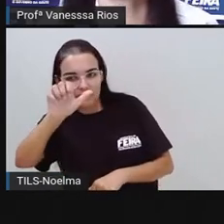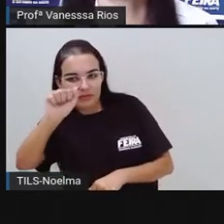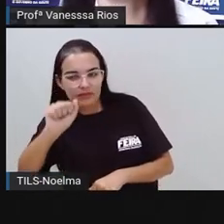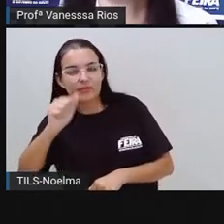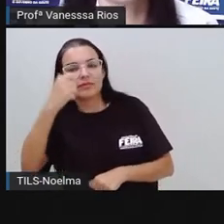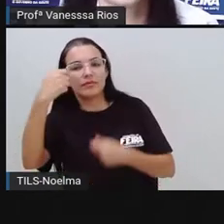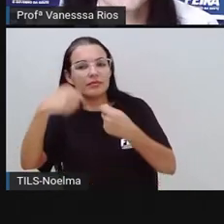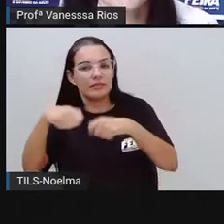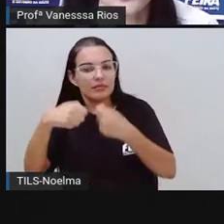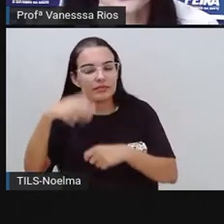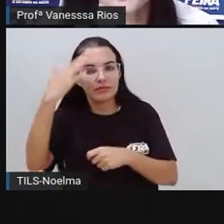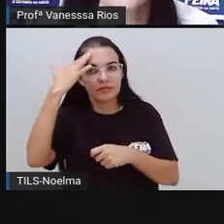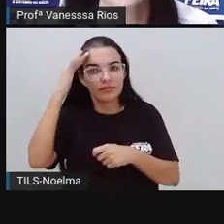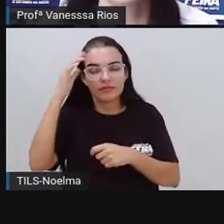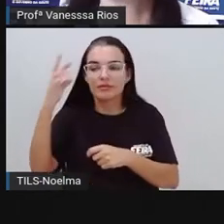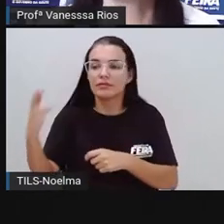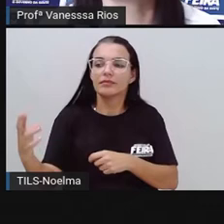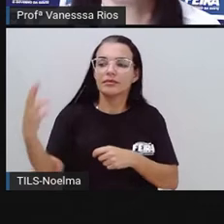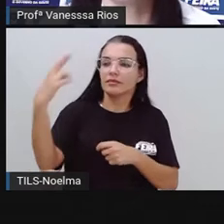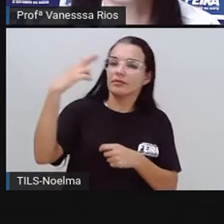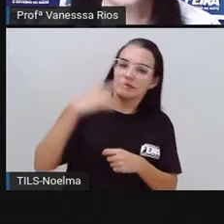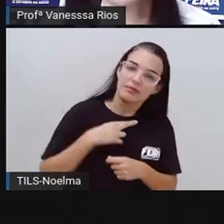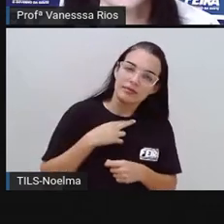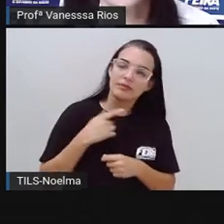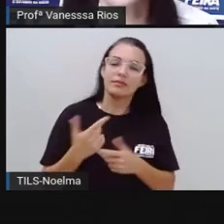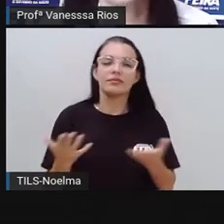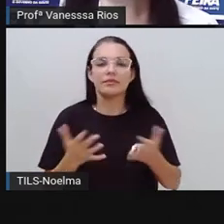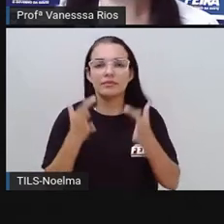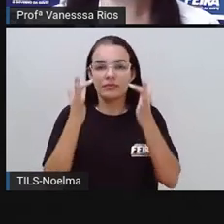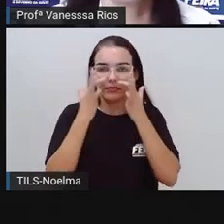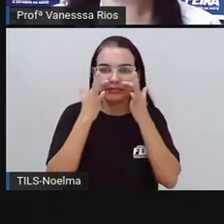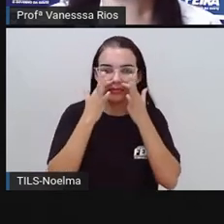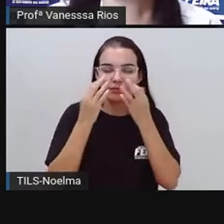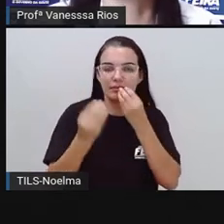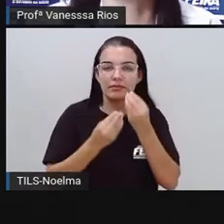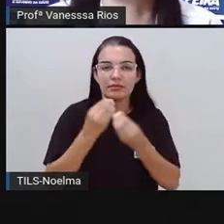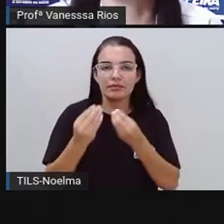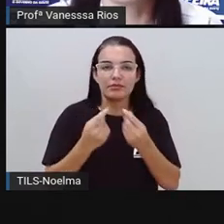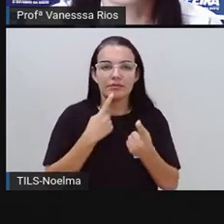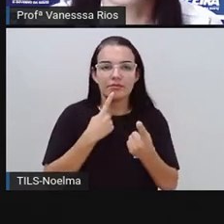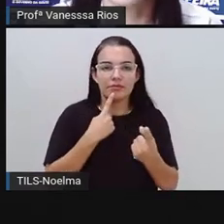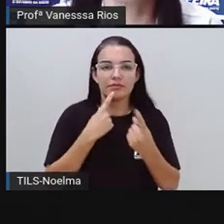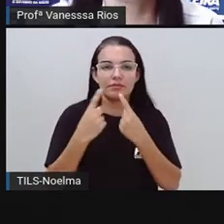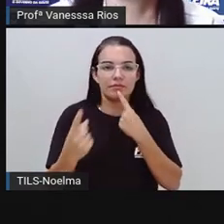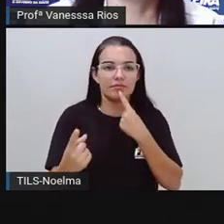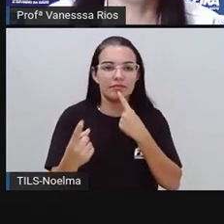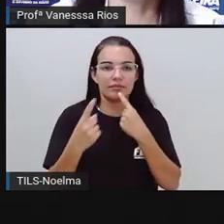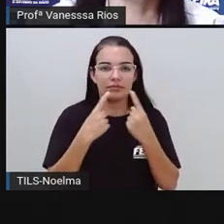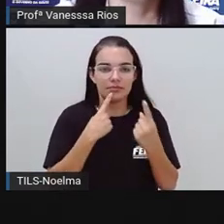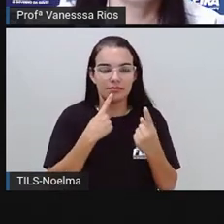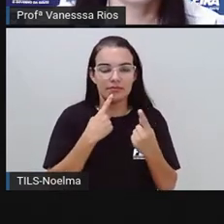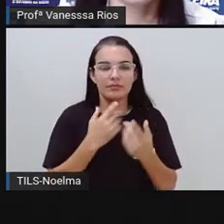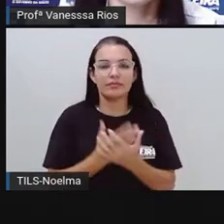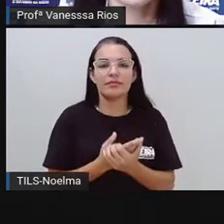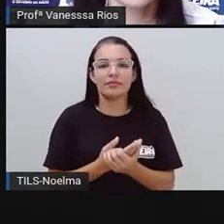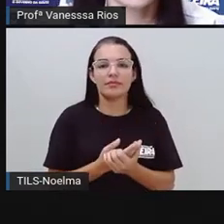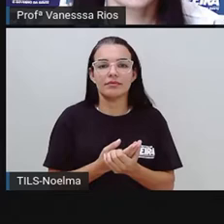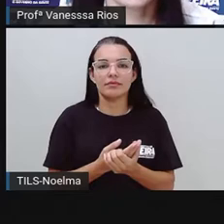precisa entender as suas respostas, a gente vai observar agora a entrevista que Emília deu para